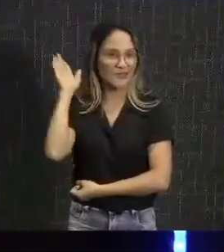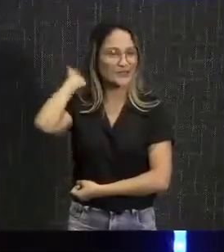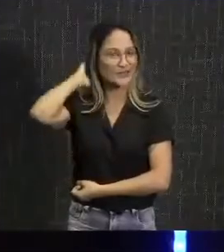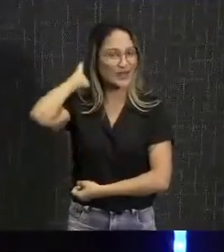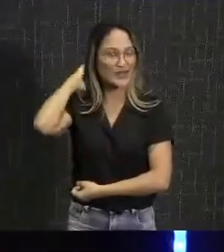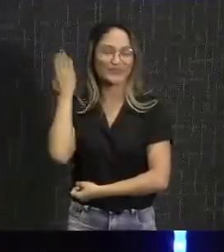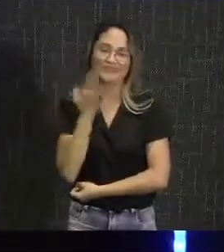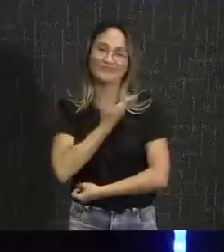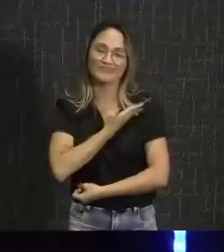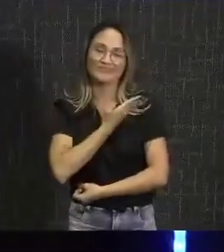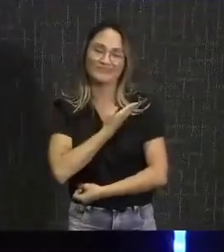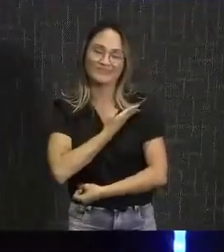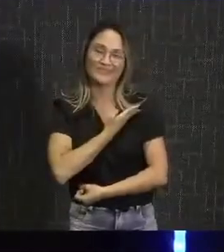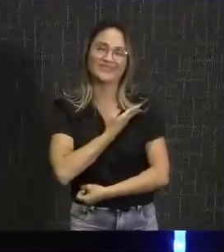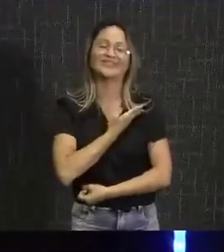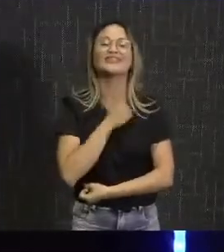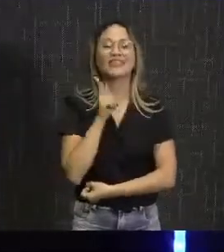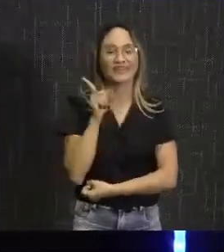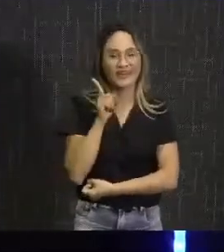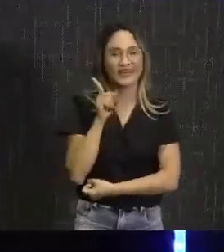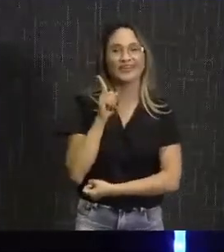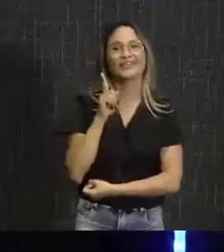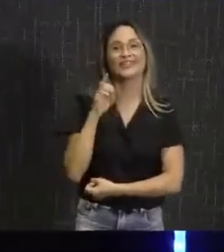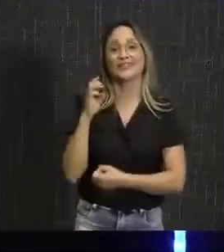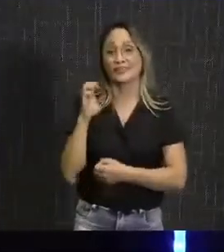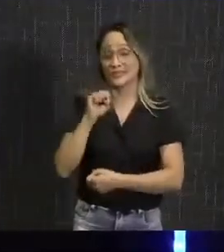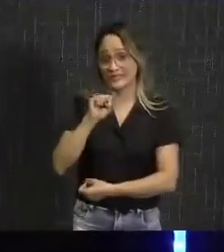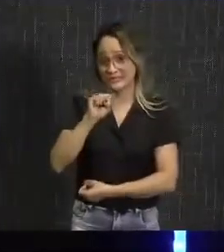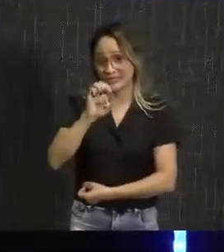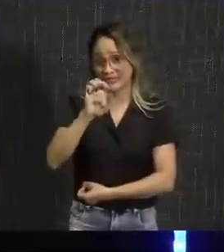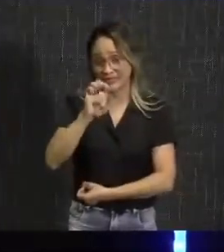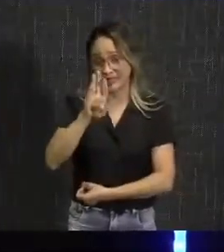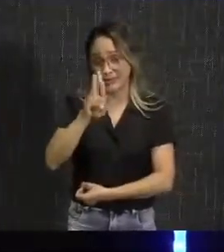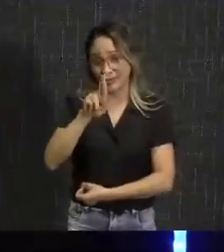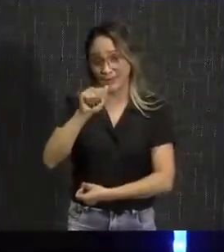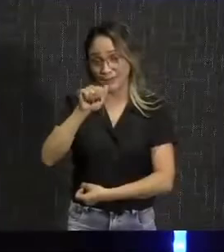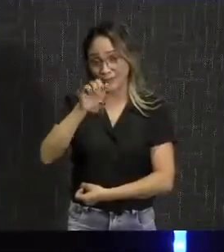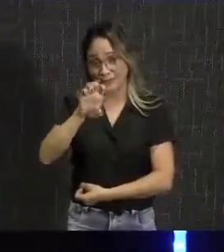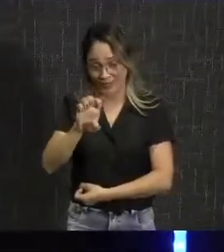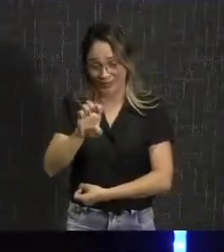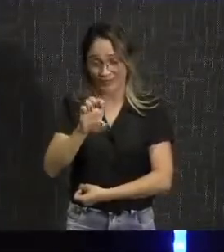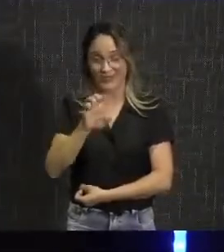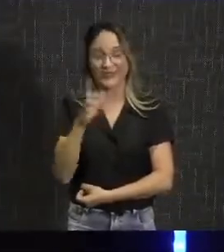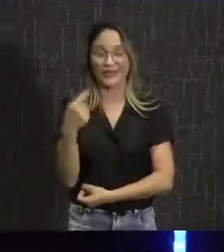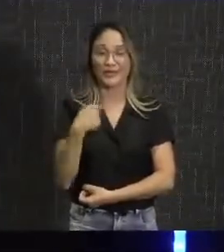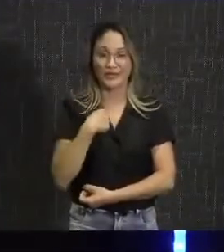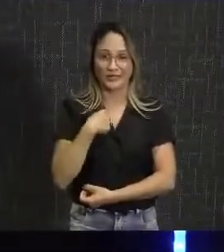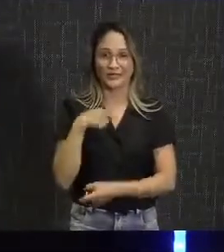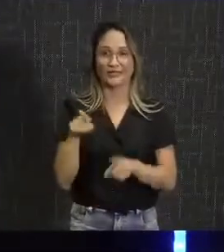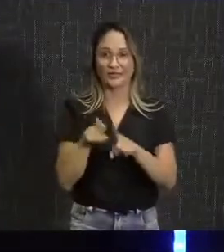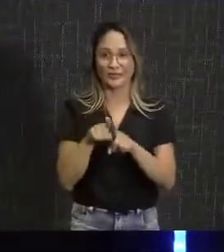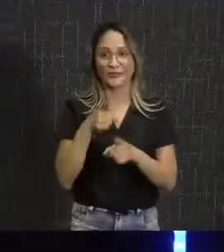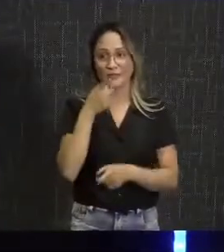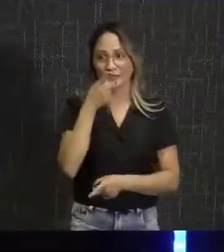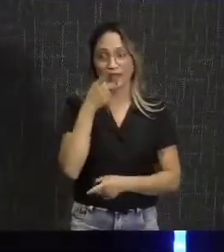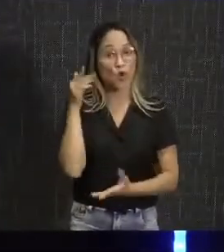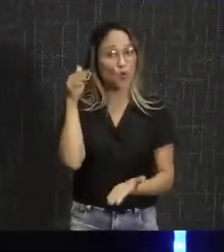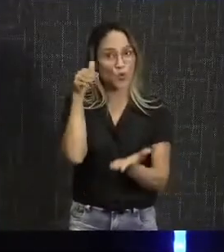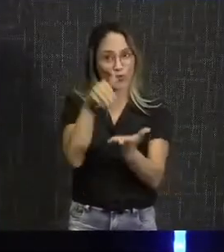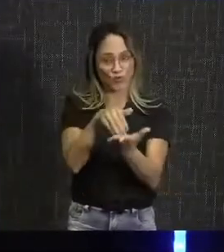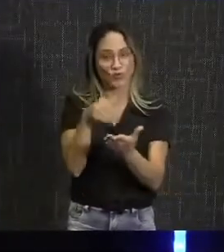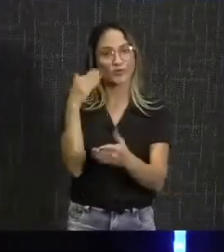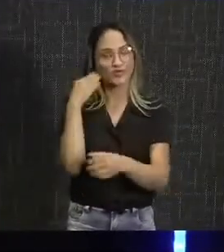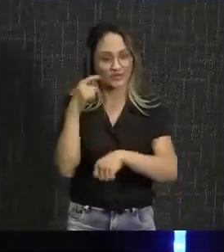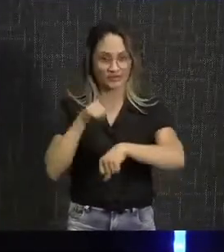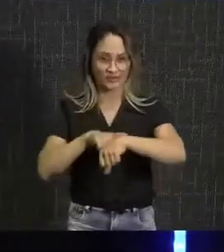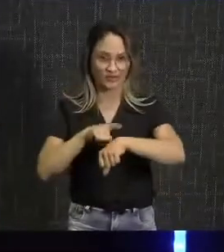lá do Sebrae Pará. Um abraço, Joy. Enfim, eu queria fazer uma última abordagem, eu sei que o nosso tempo está